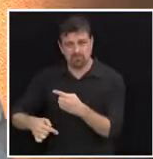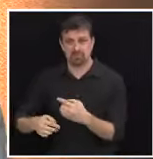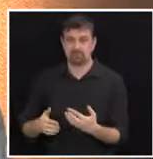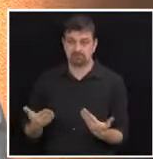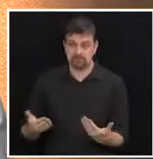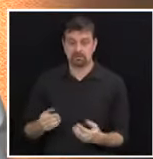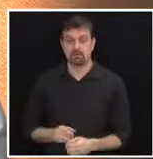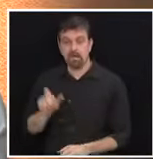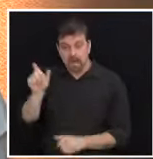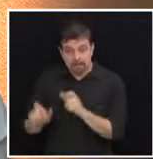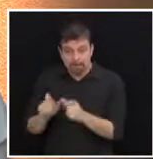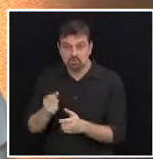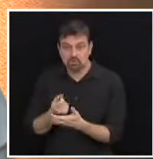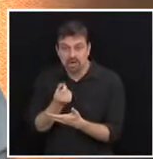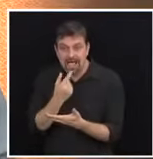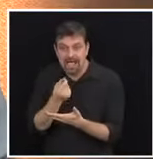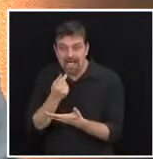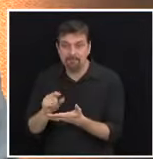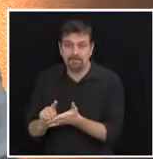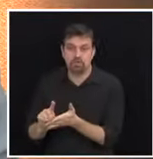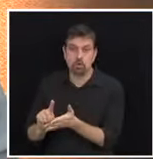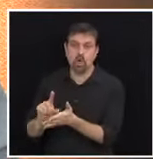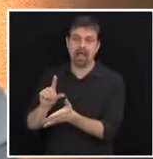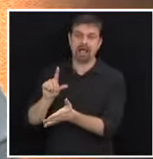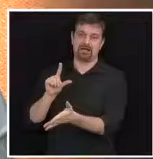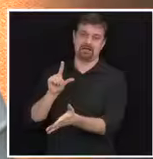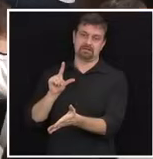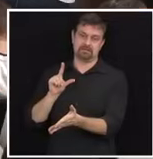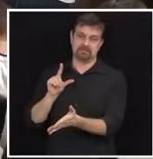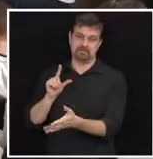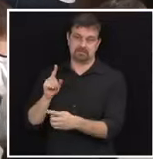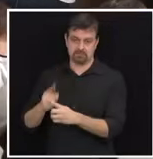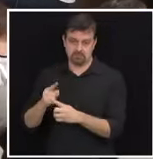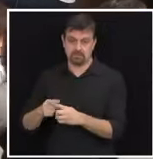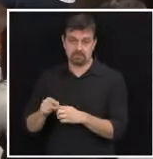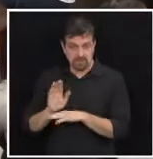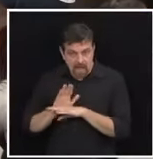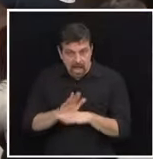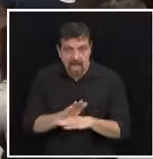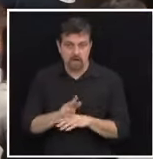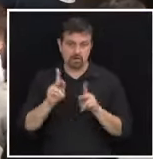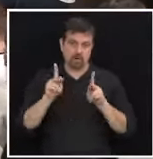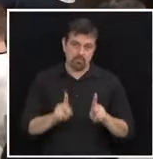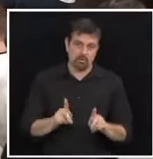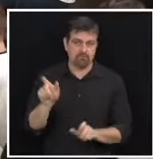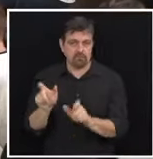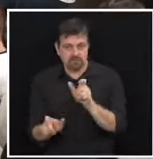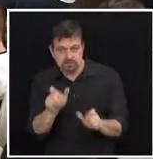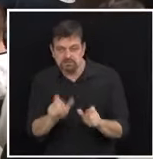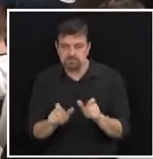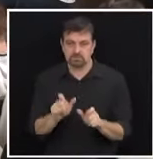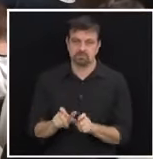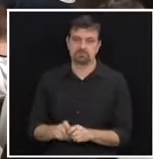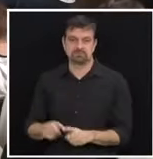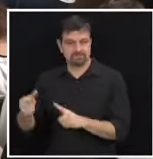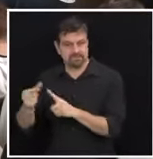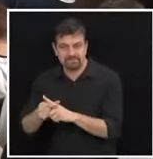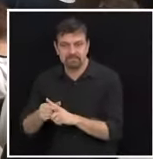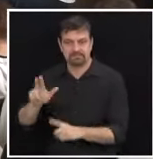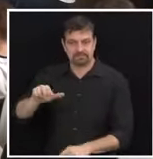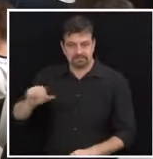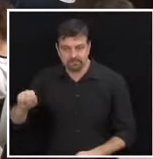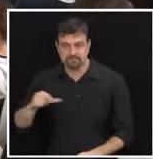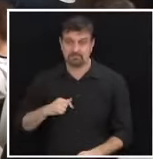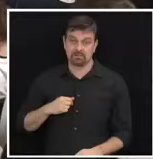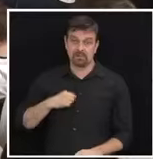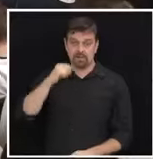do PrEP, ela, de certa maneira, ela responde um pouco a essa população. E outros também. Mas é uma coisa nova, mas